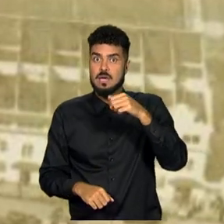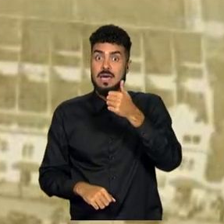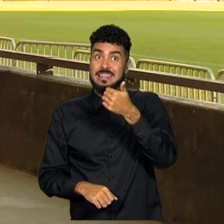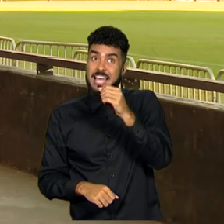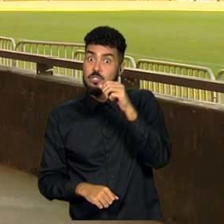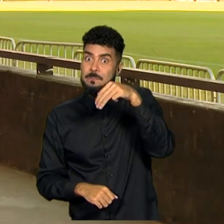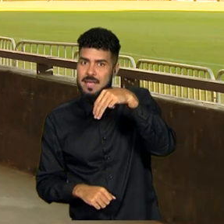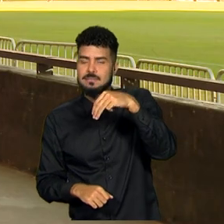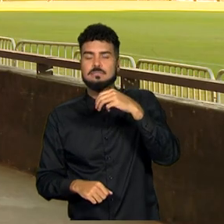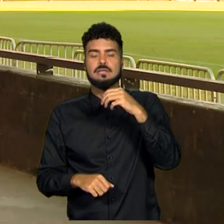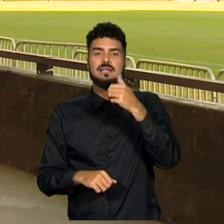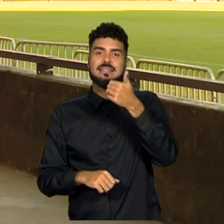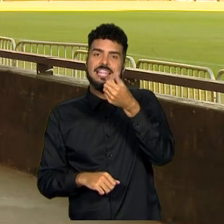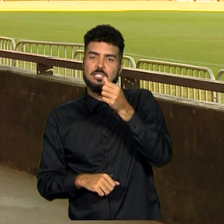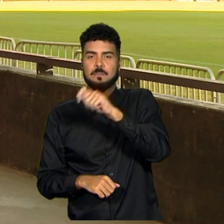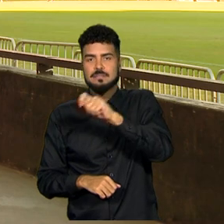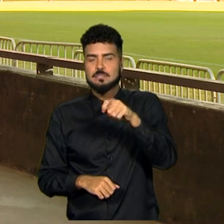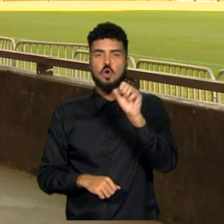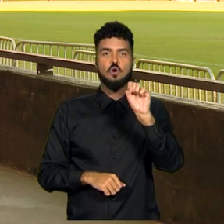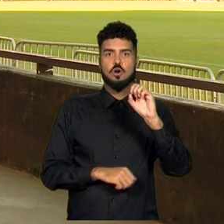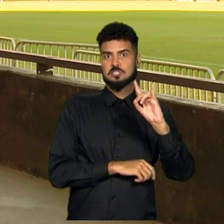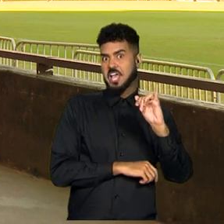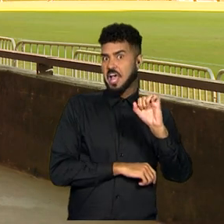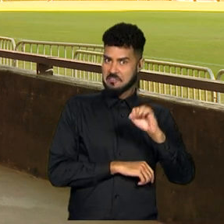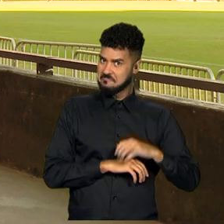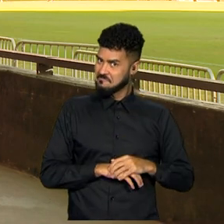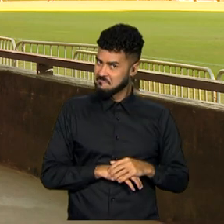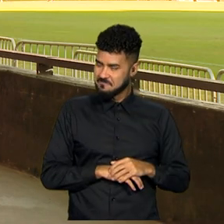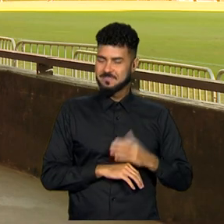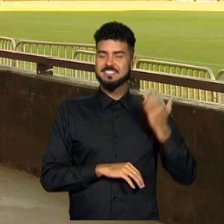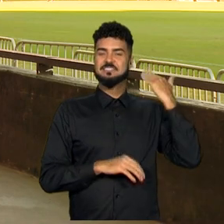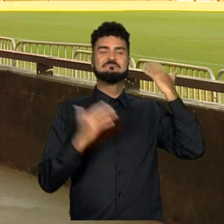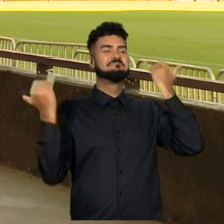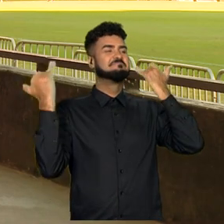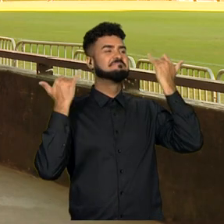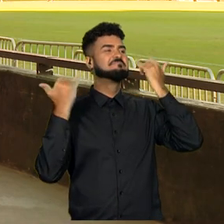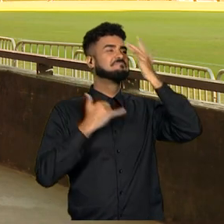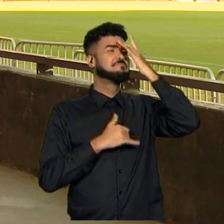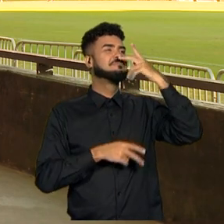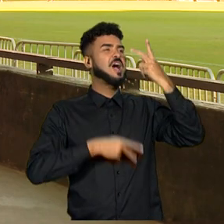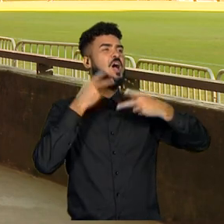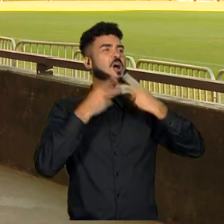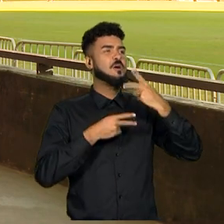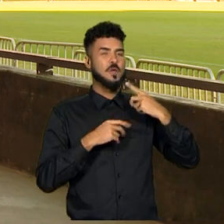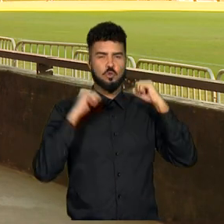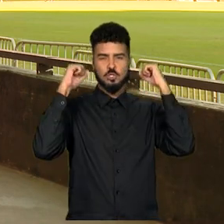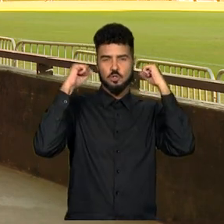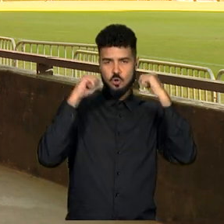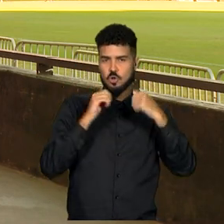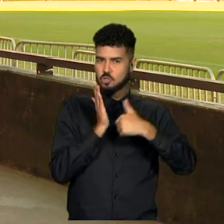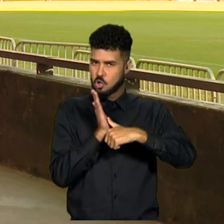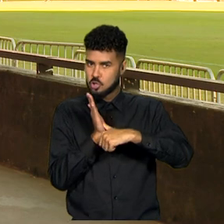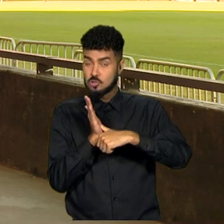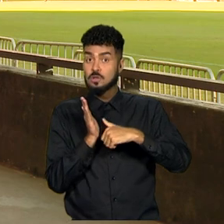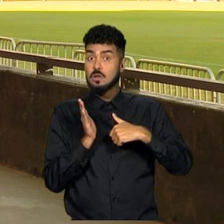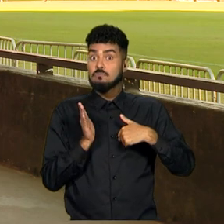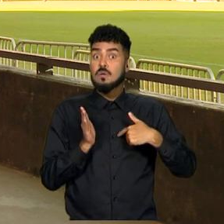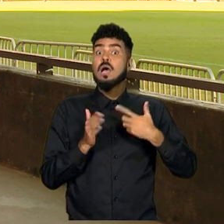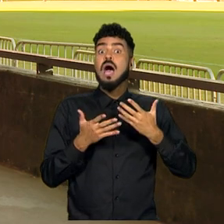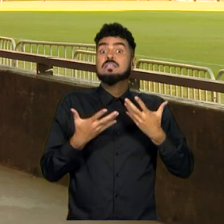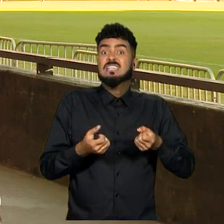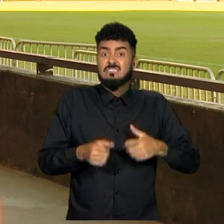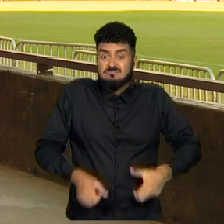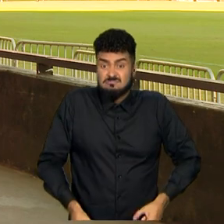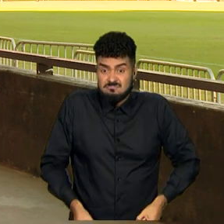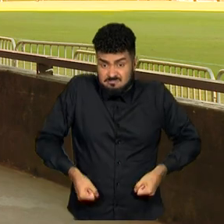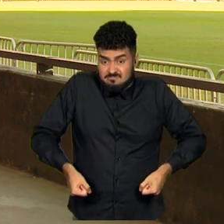10 meses e 8 dias. Já escutei relatos de torcedores, sócios do Vasco, que vieram aqui trazer